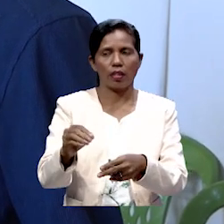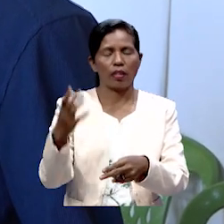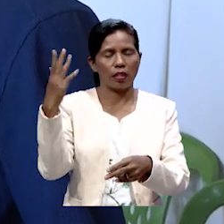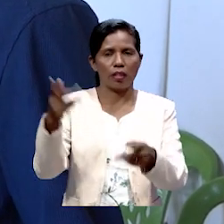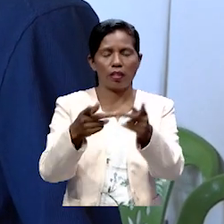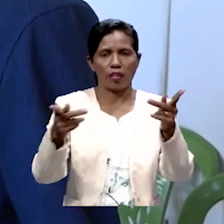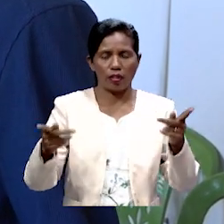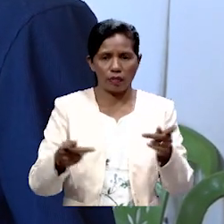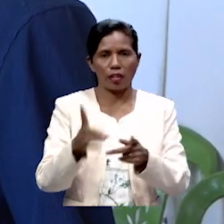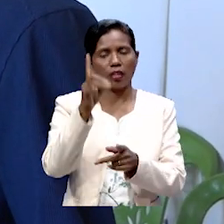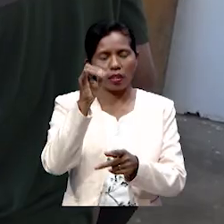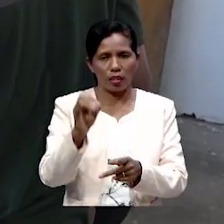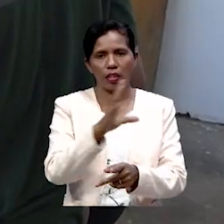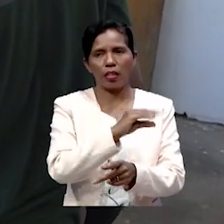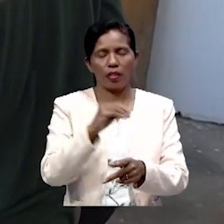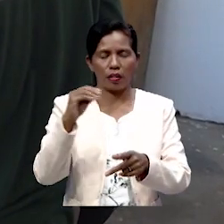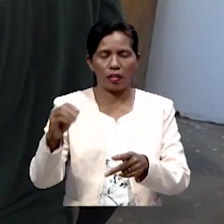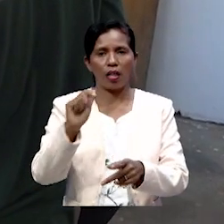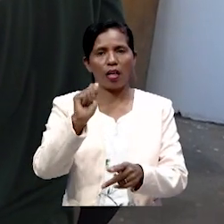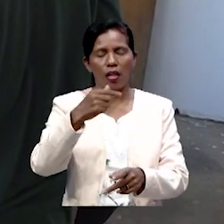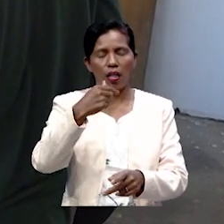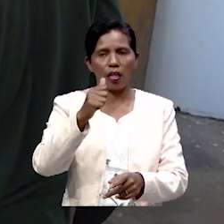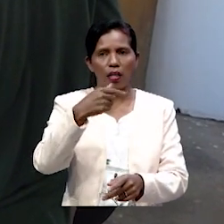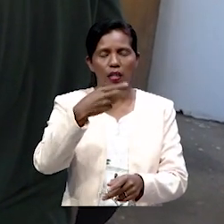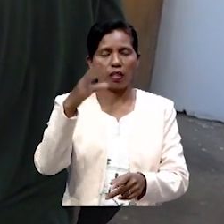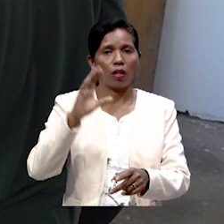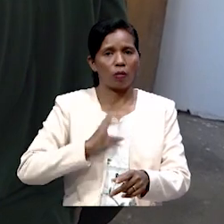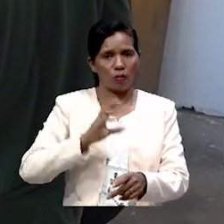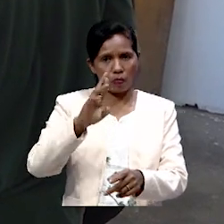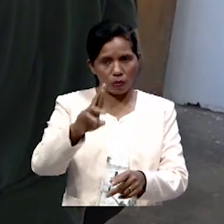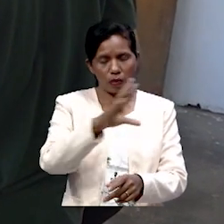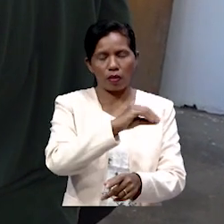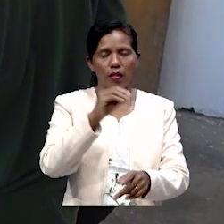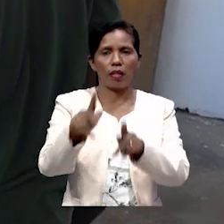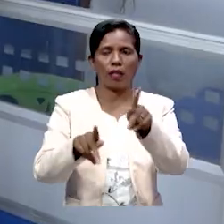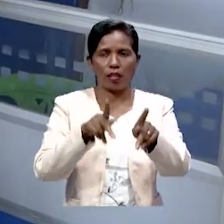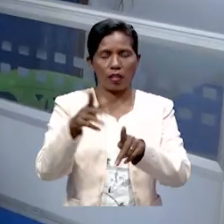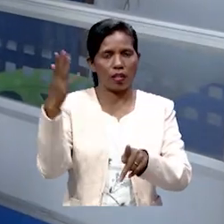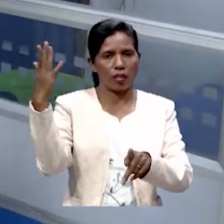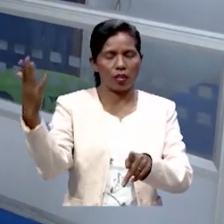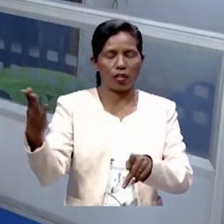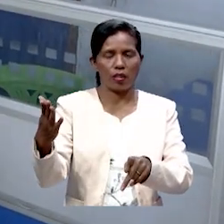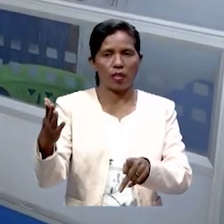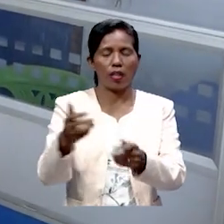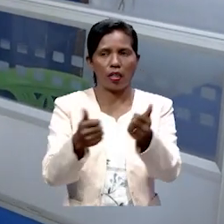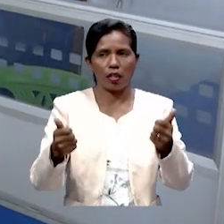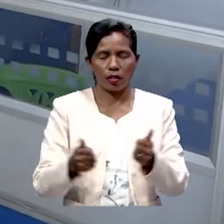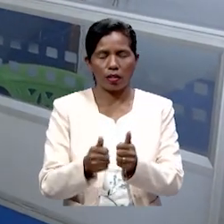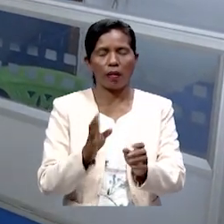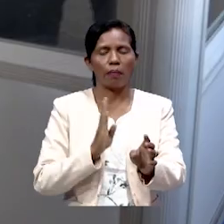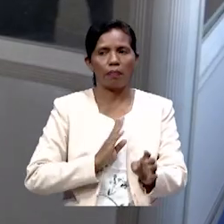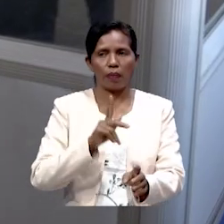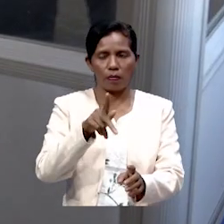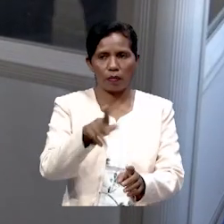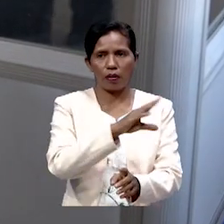área Benfica de Li, cidadão HDS e a área Comoro, cidadão JGG e a aldeia Faularan, suku Bebono, posto